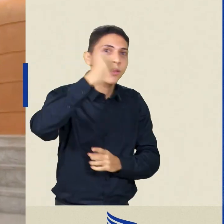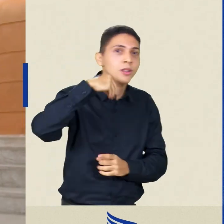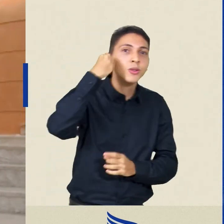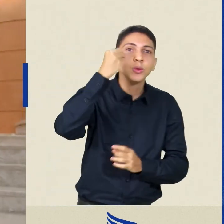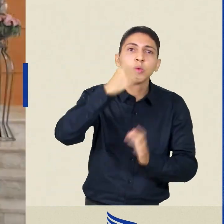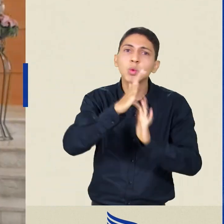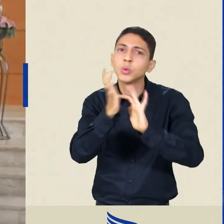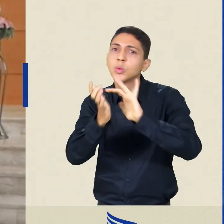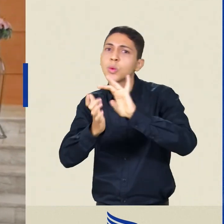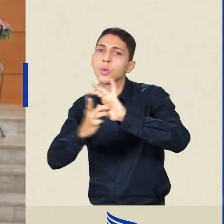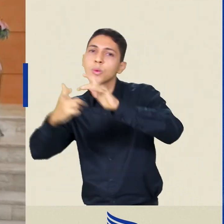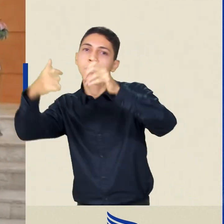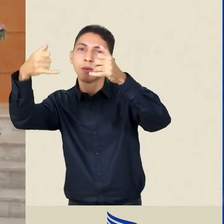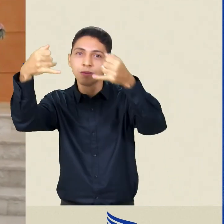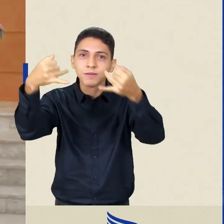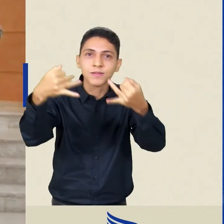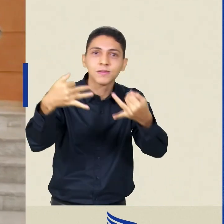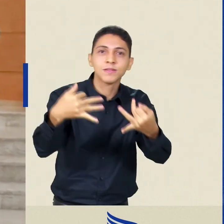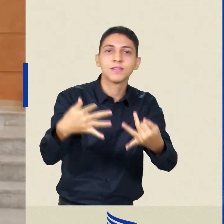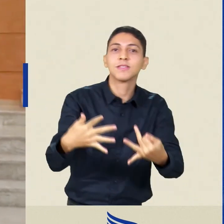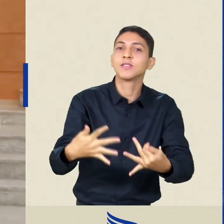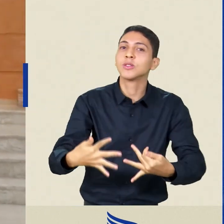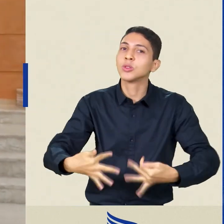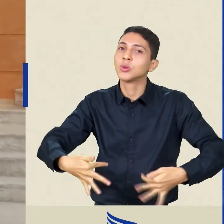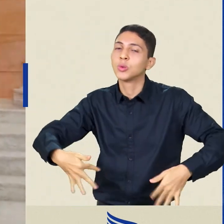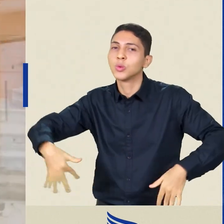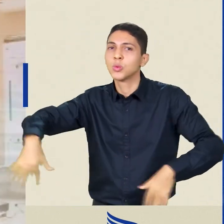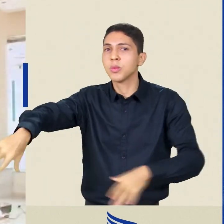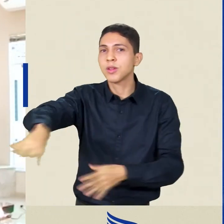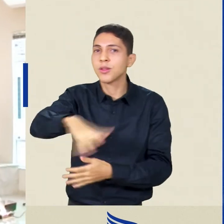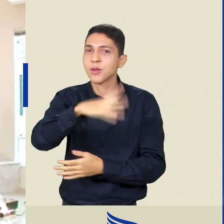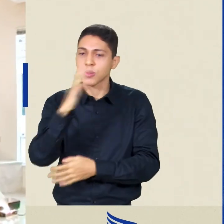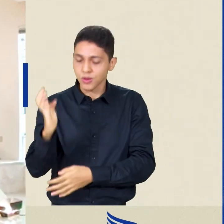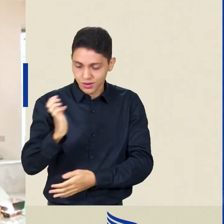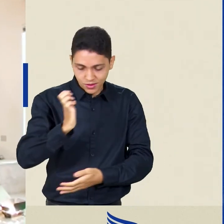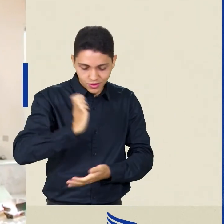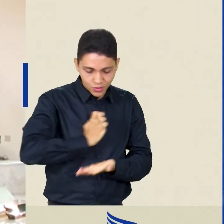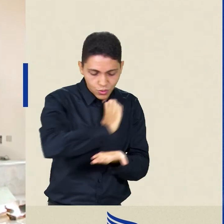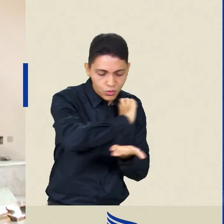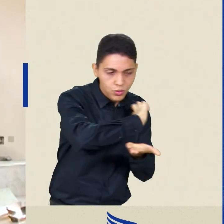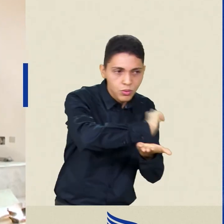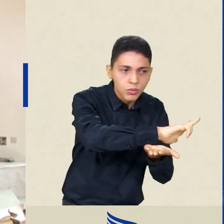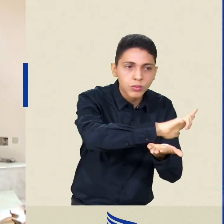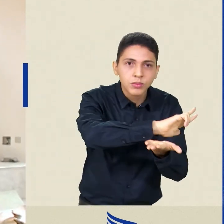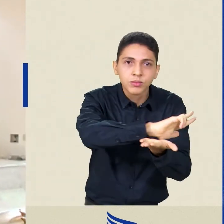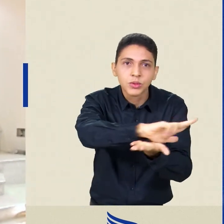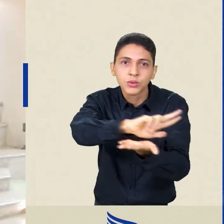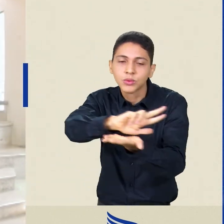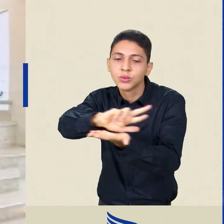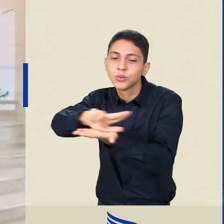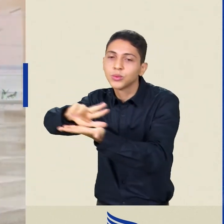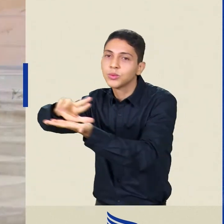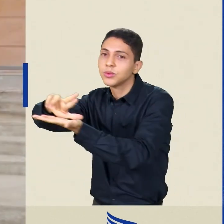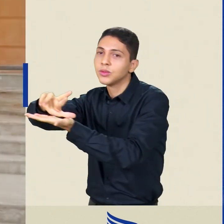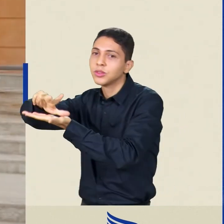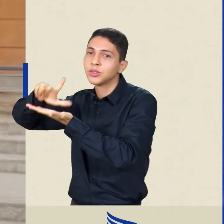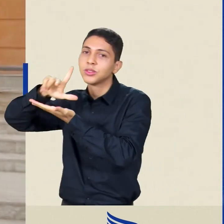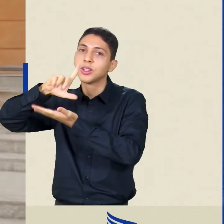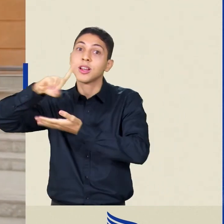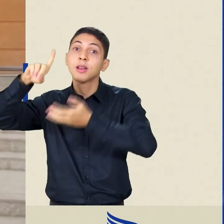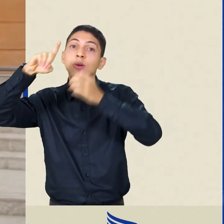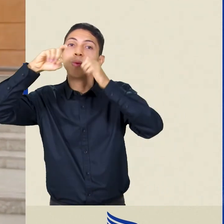provai-me, disse o Senhor Jeová, nos bens terrestres em nosso